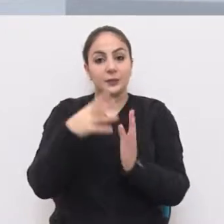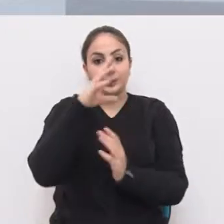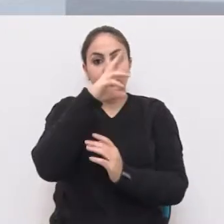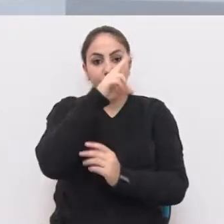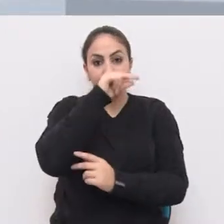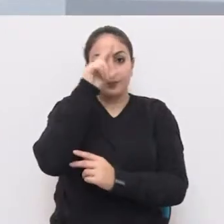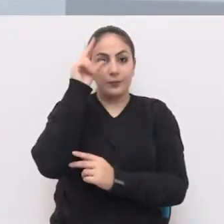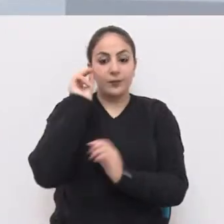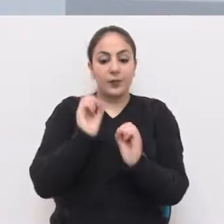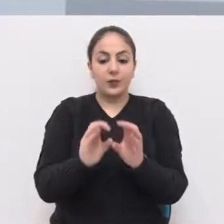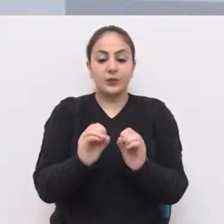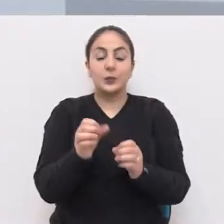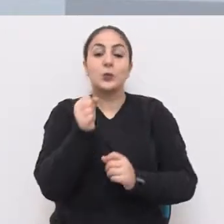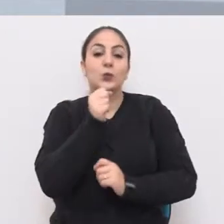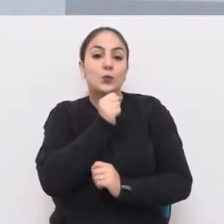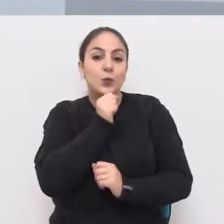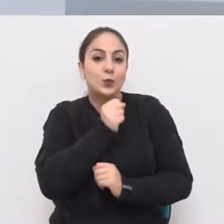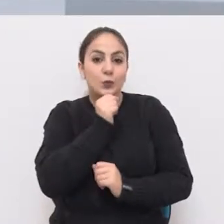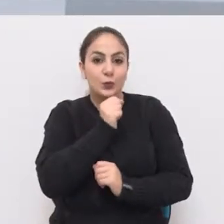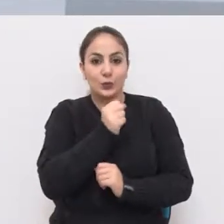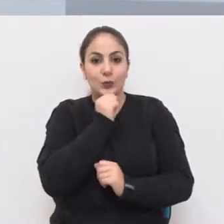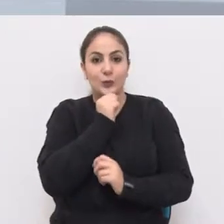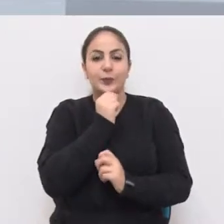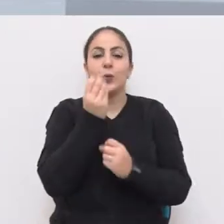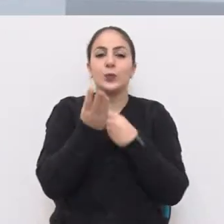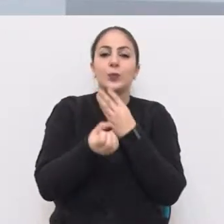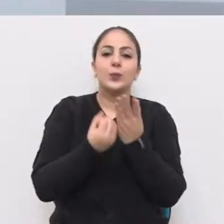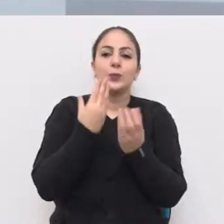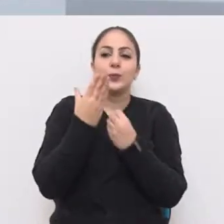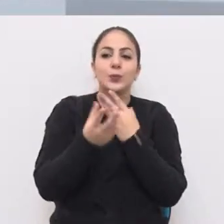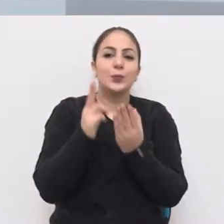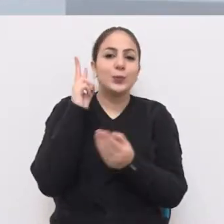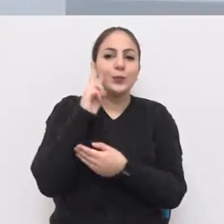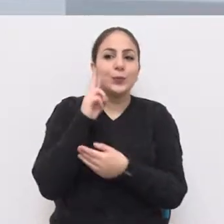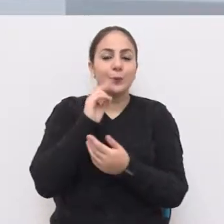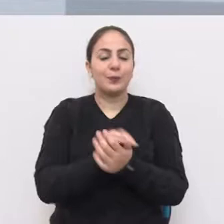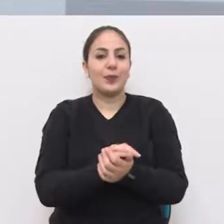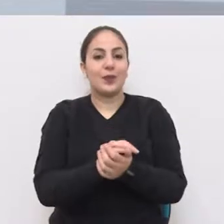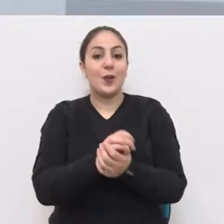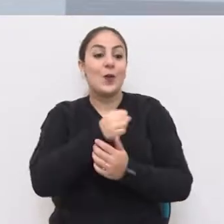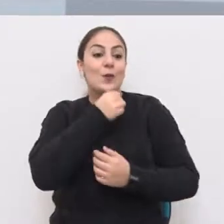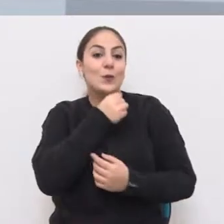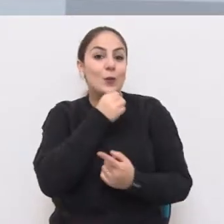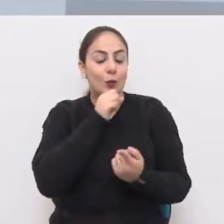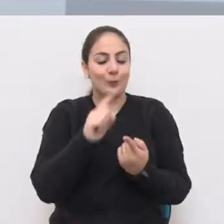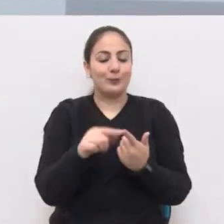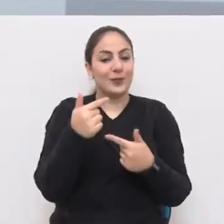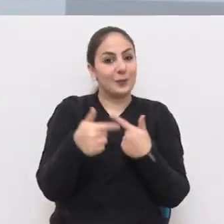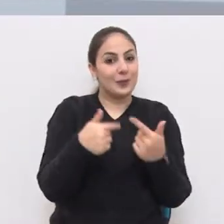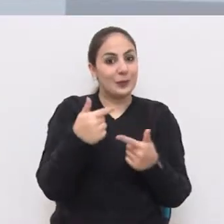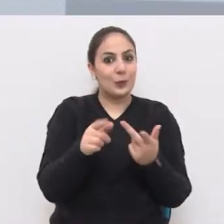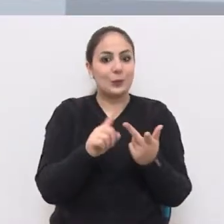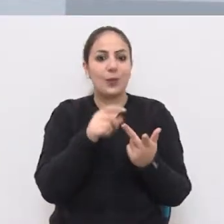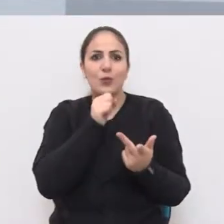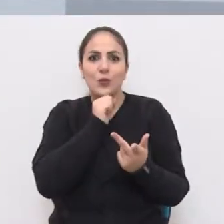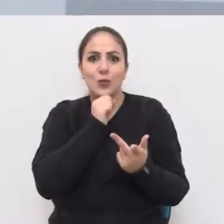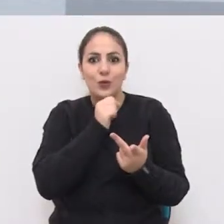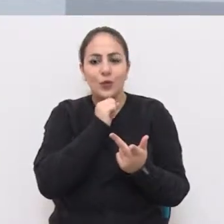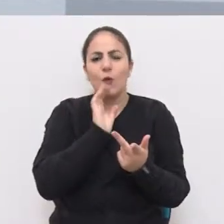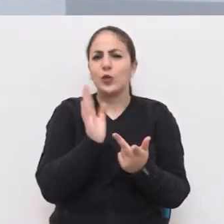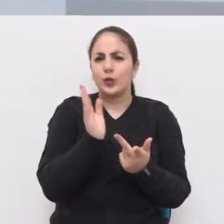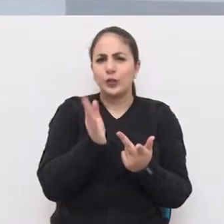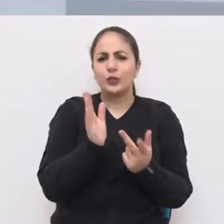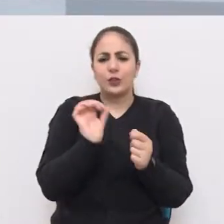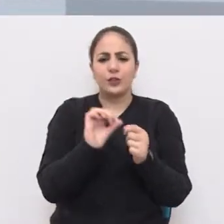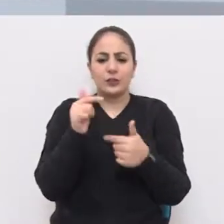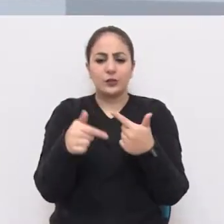de ensino o vovô, né? Contador de história, o vovô trabalhador, o vovô que prestou